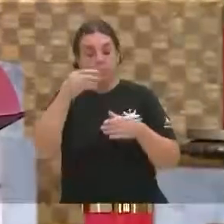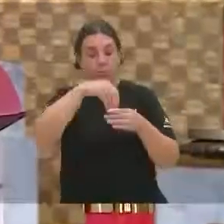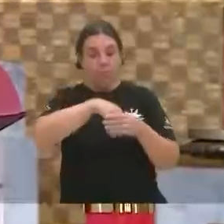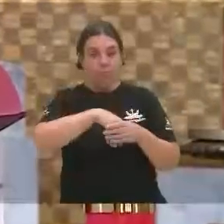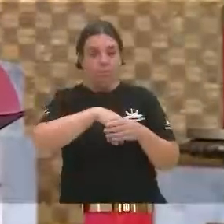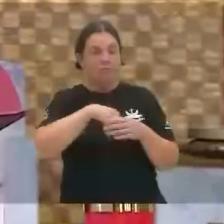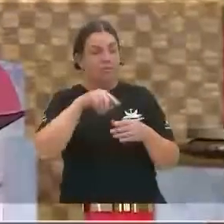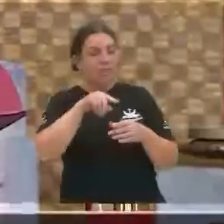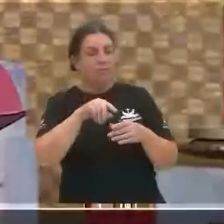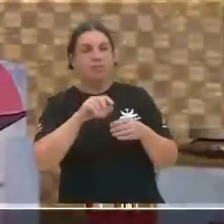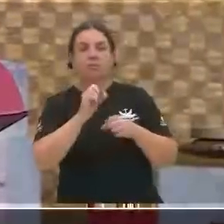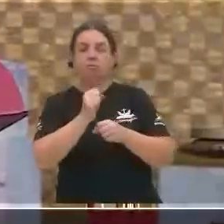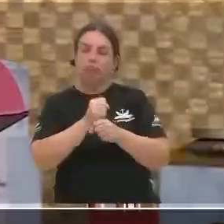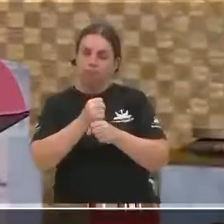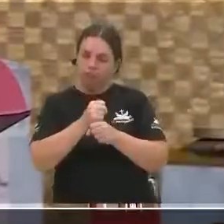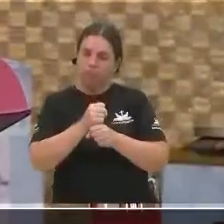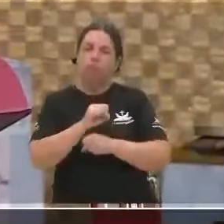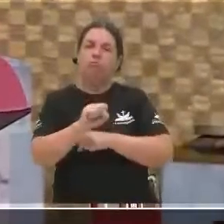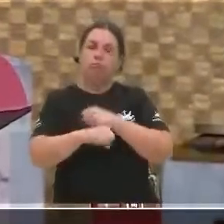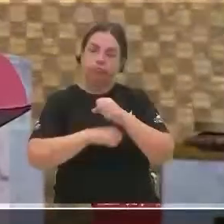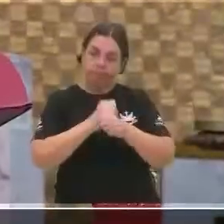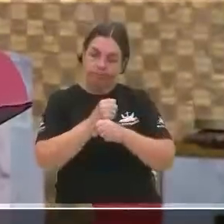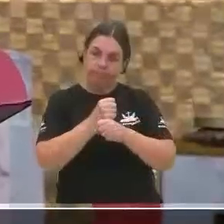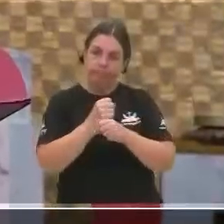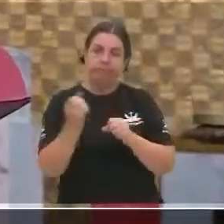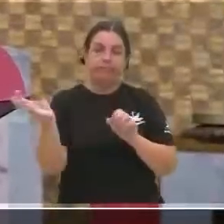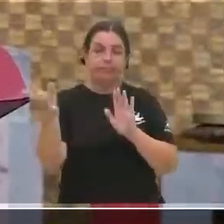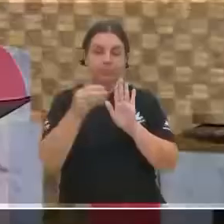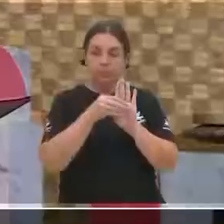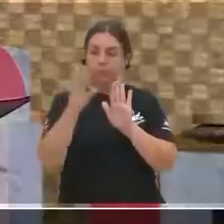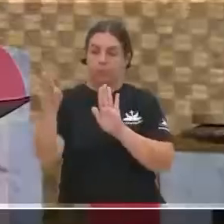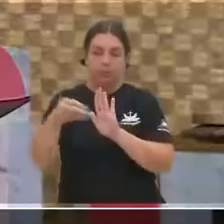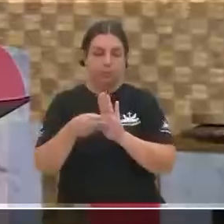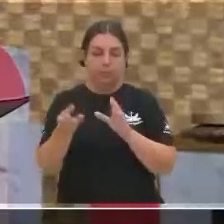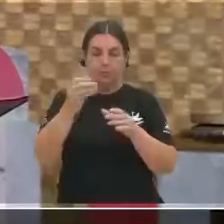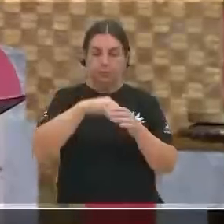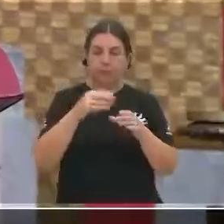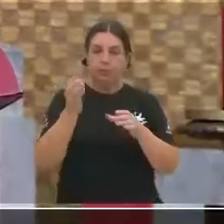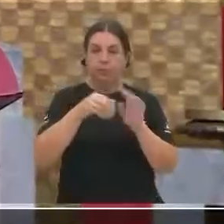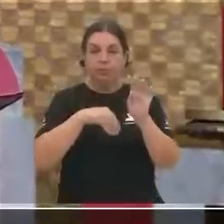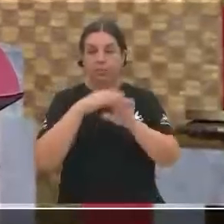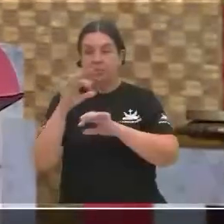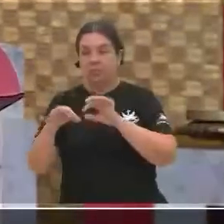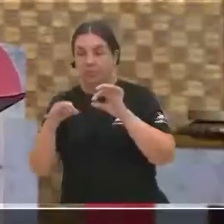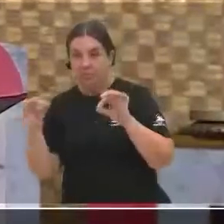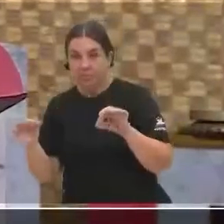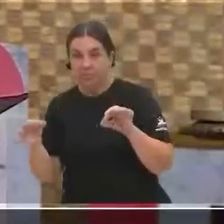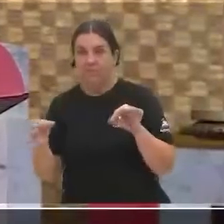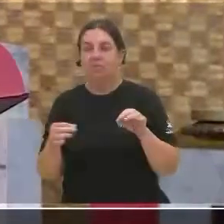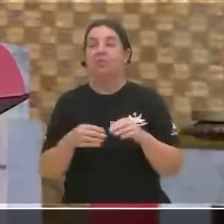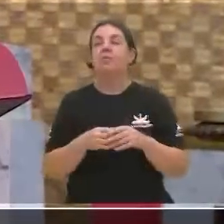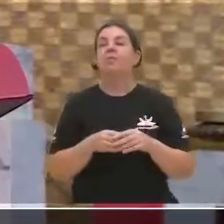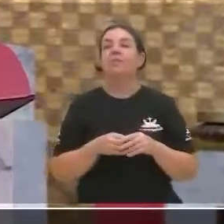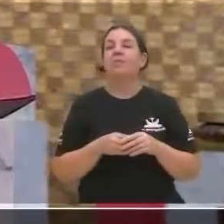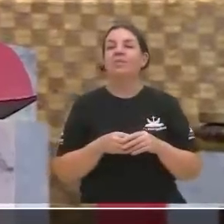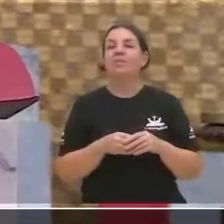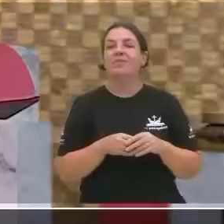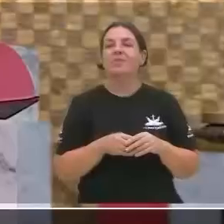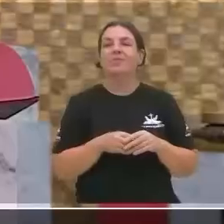ao longo dos anos foram colocados presentes que a gente chama lá